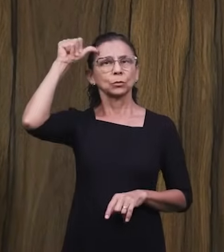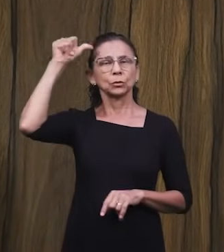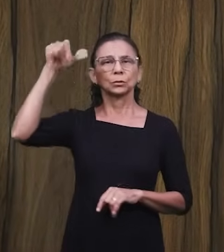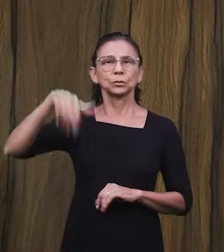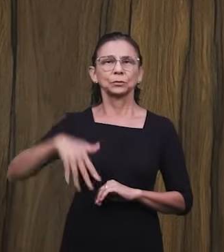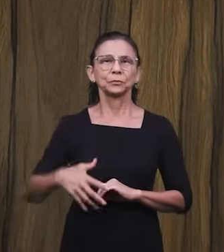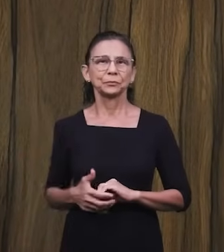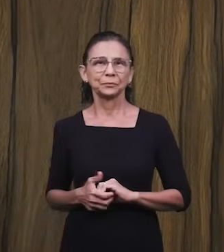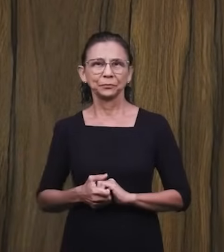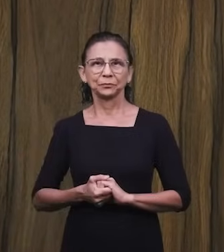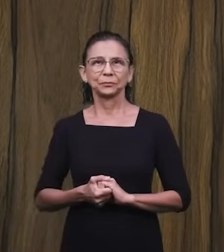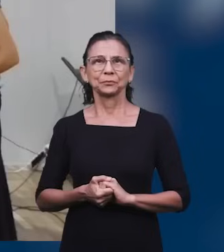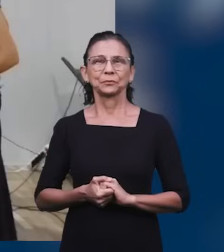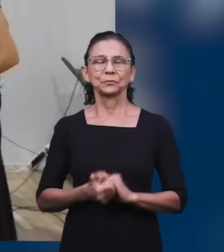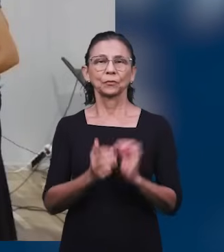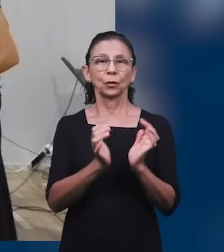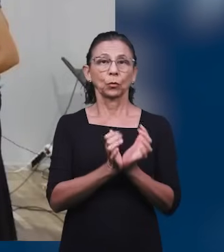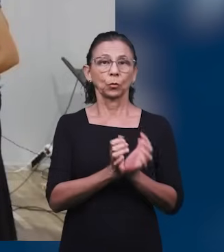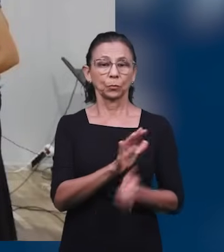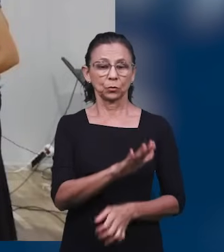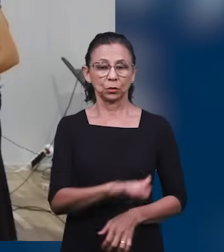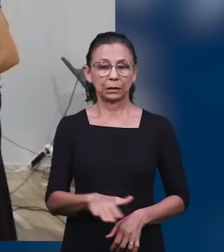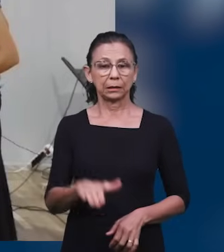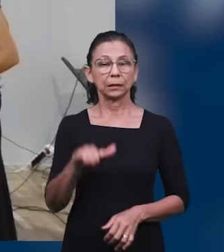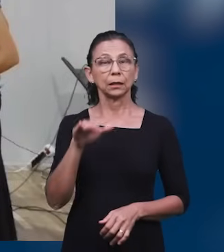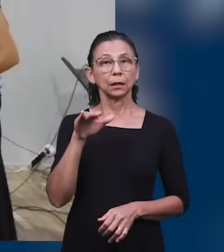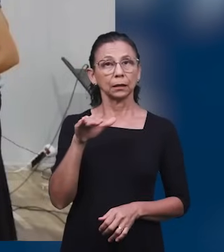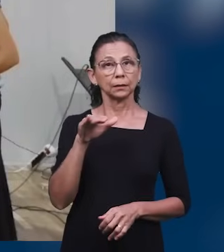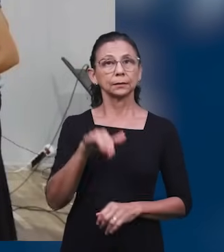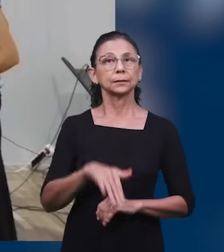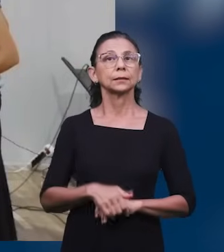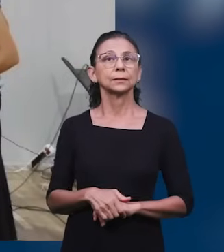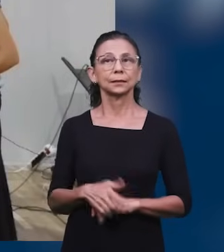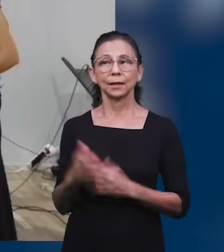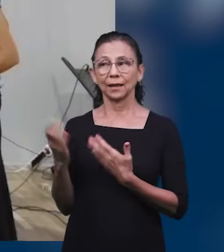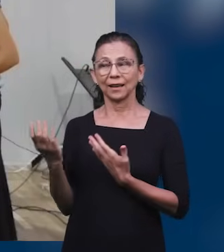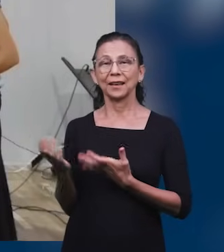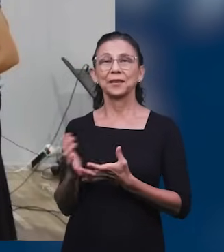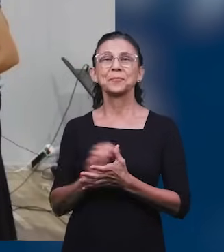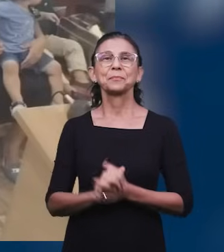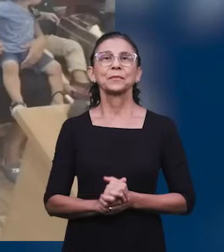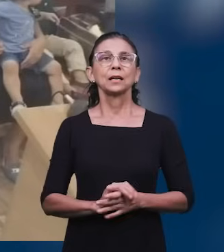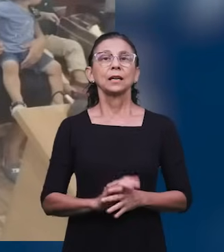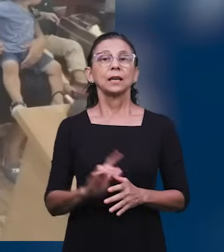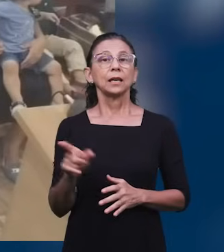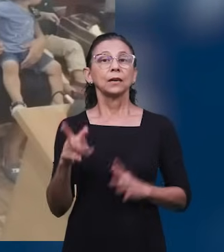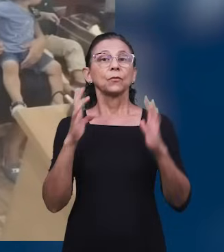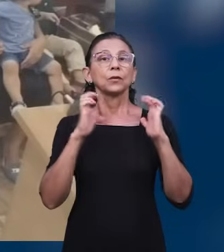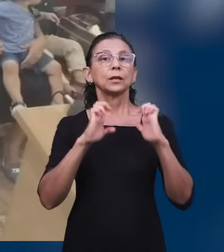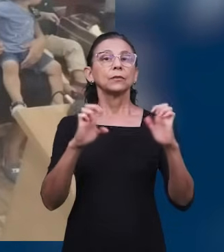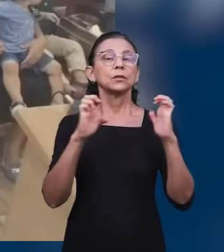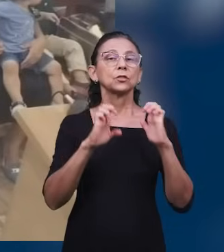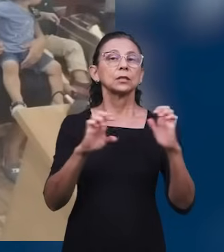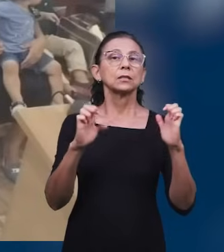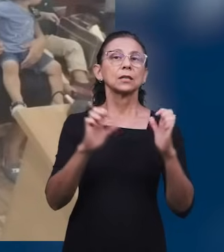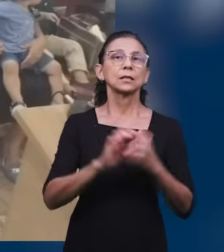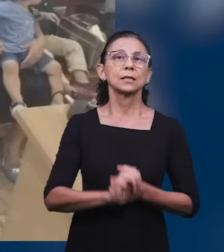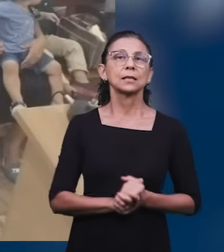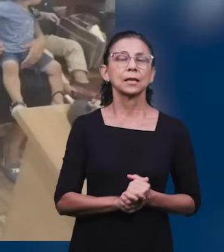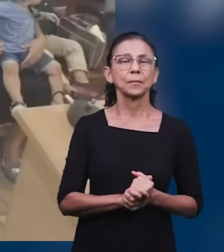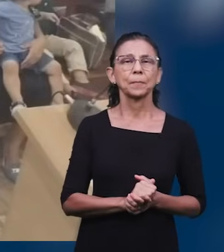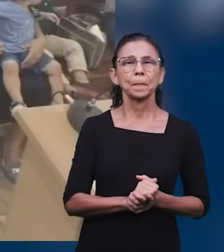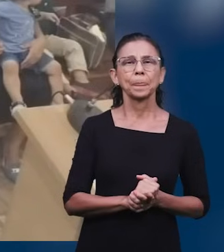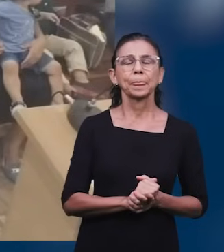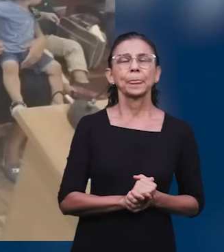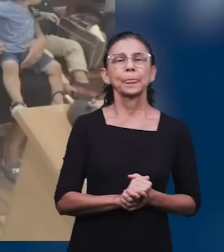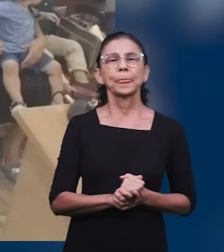a evangelização de CIAS. Foi realizado a evangelização de classes na igreja Poconé, capital Pantanal, a 100 quilômetros